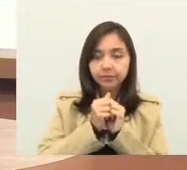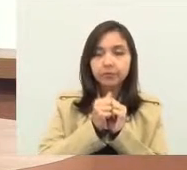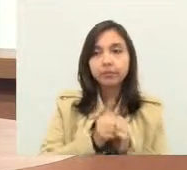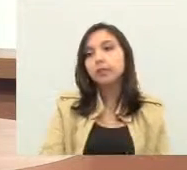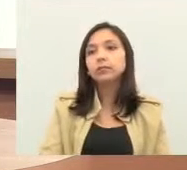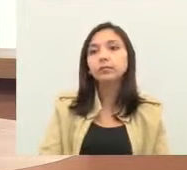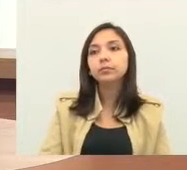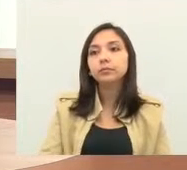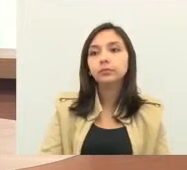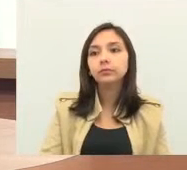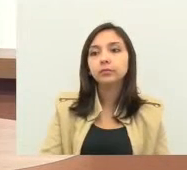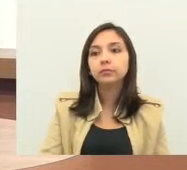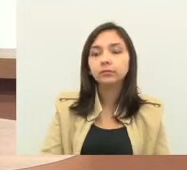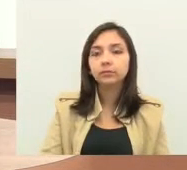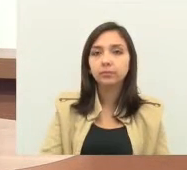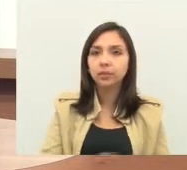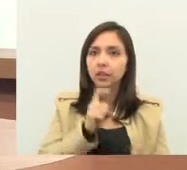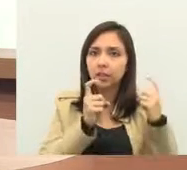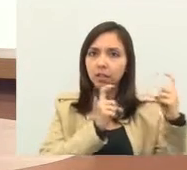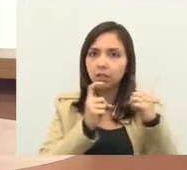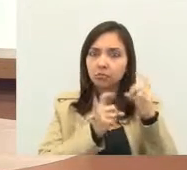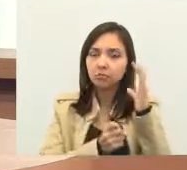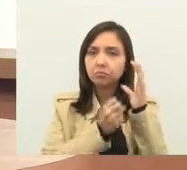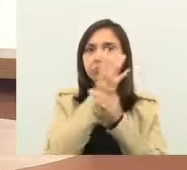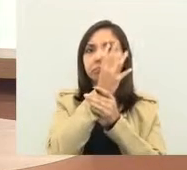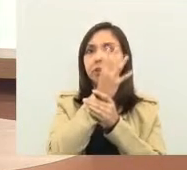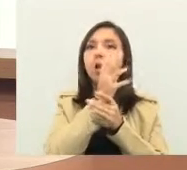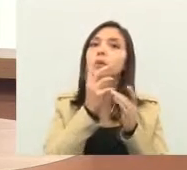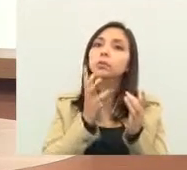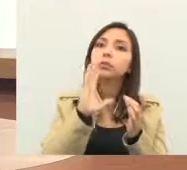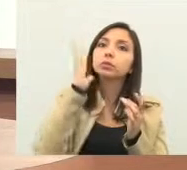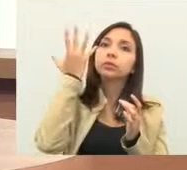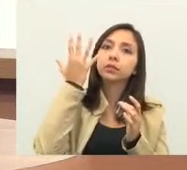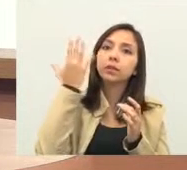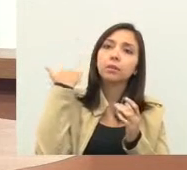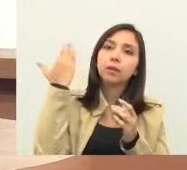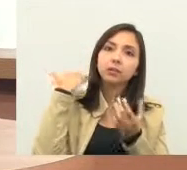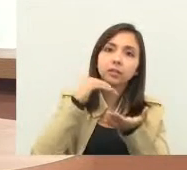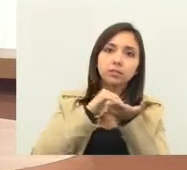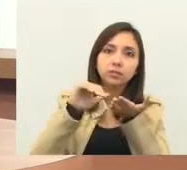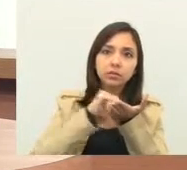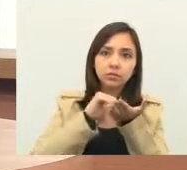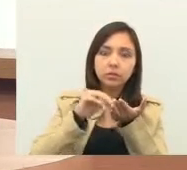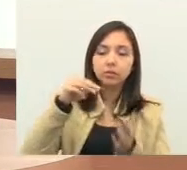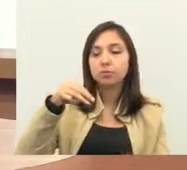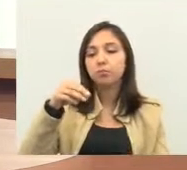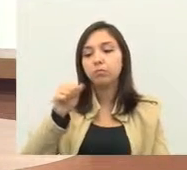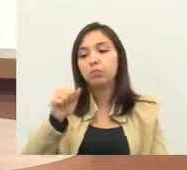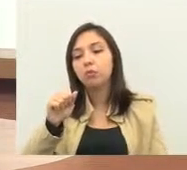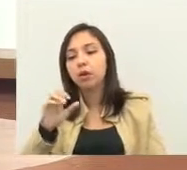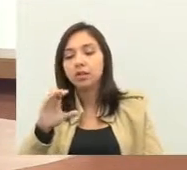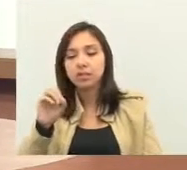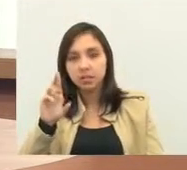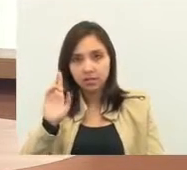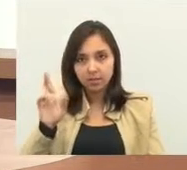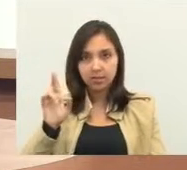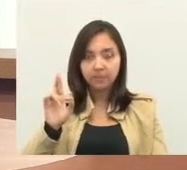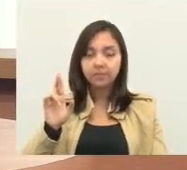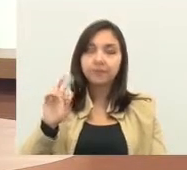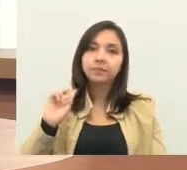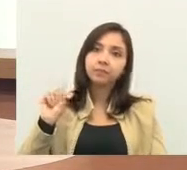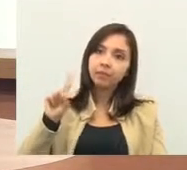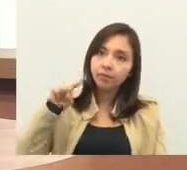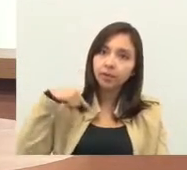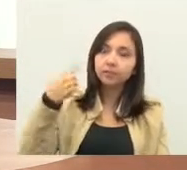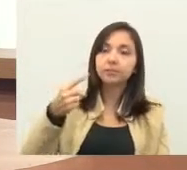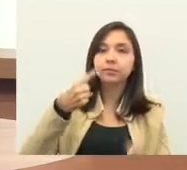evangélica. Essa reunião ela surgiu de uma conversa que eu tive com o secretário Moacir de Souza, depois de um